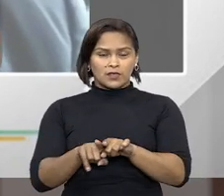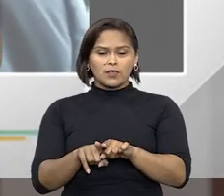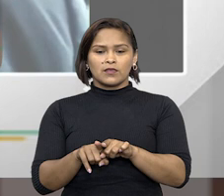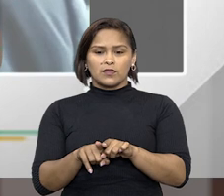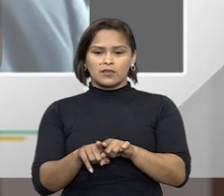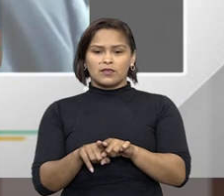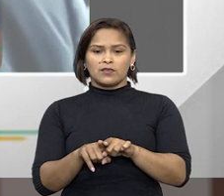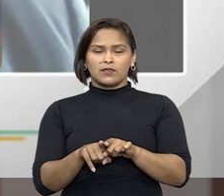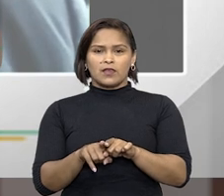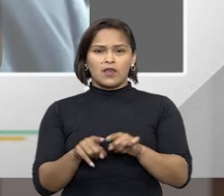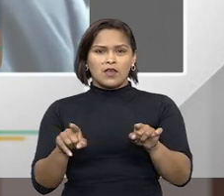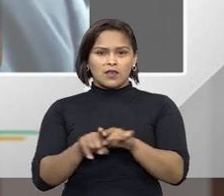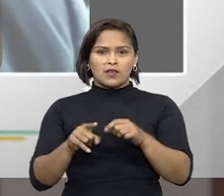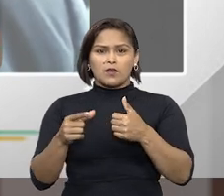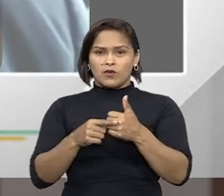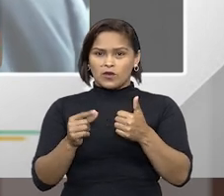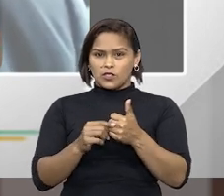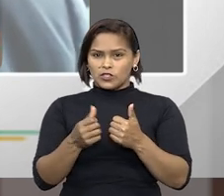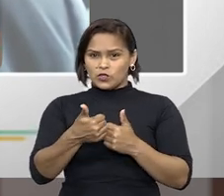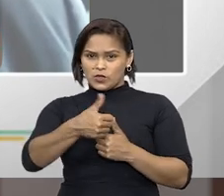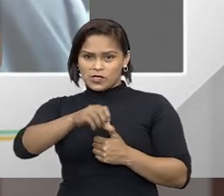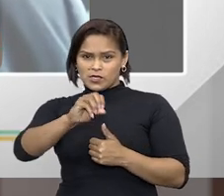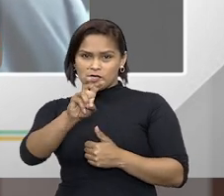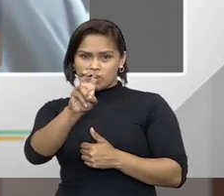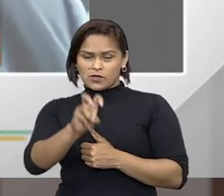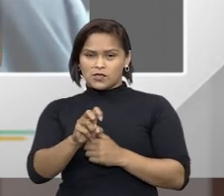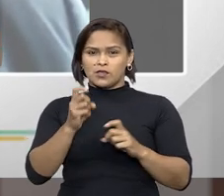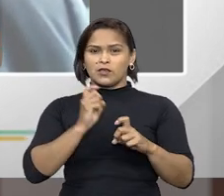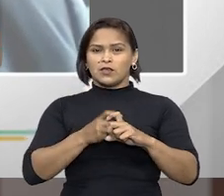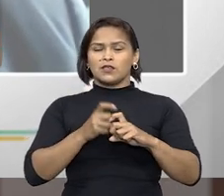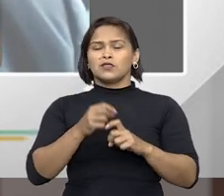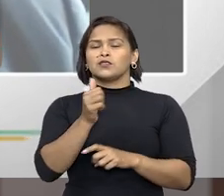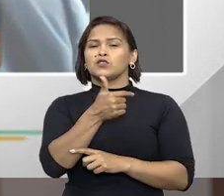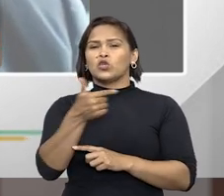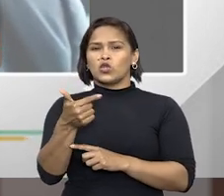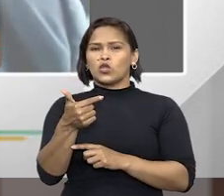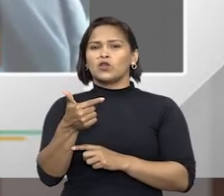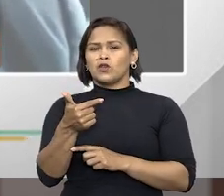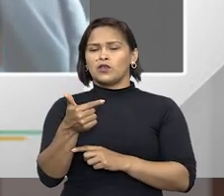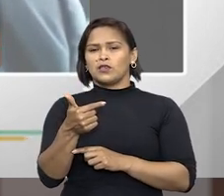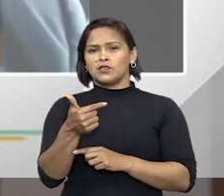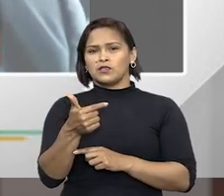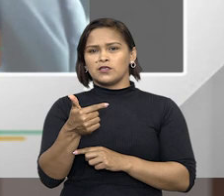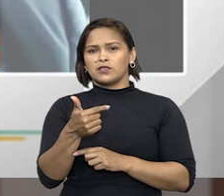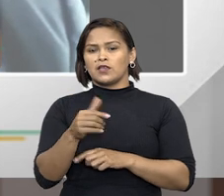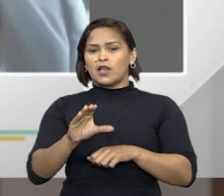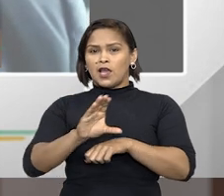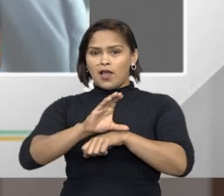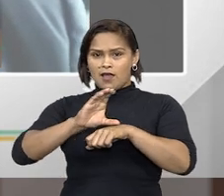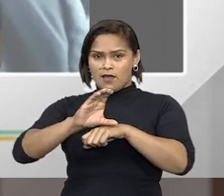O artigo 105, inciso 2 da Constituição,